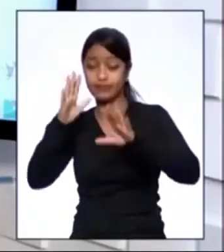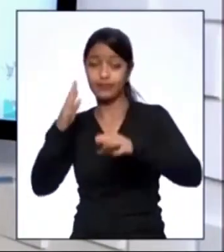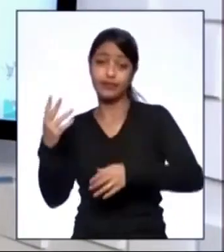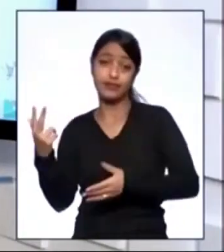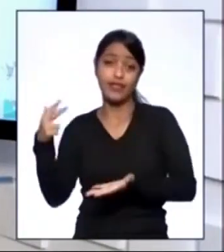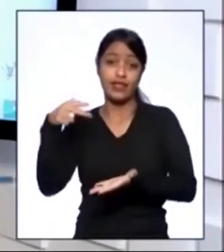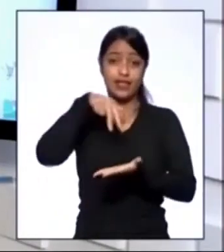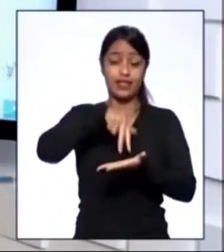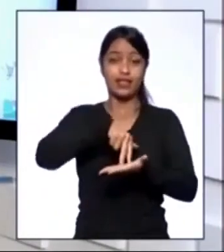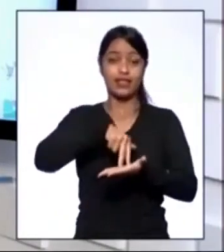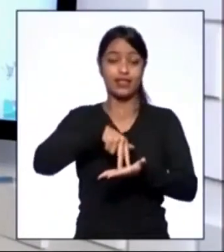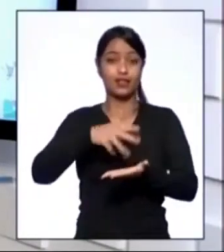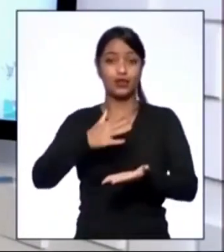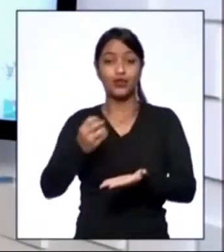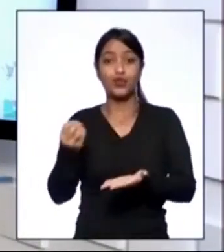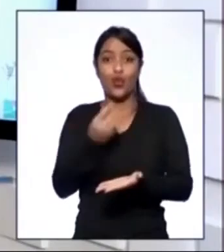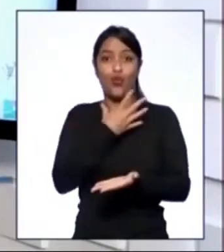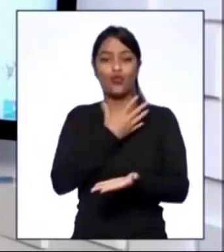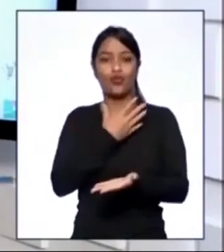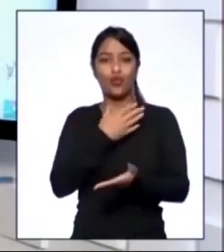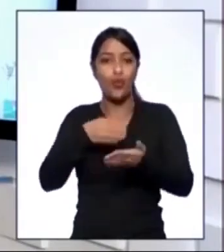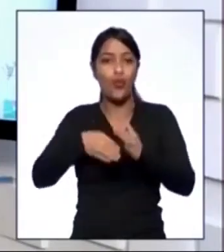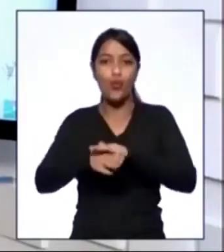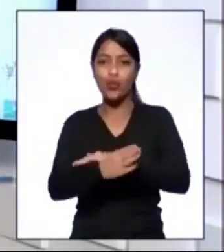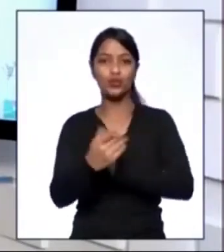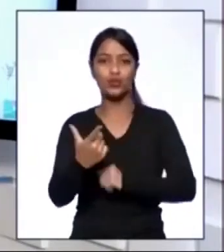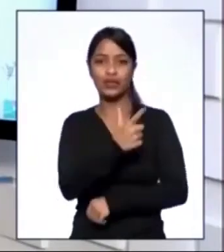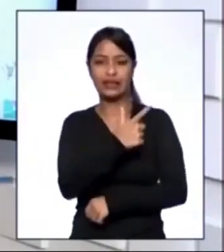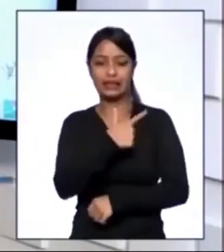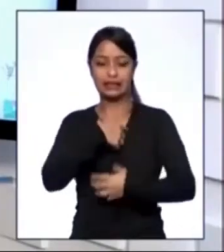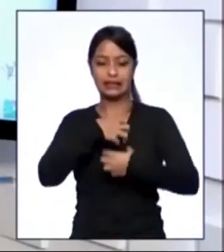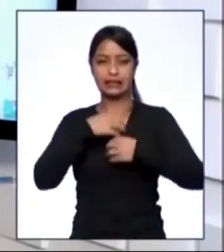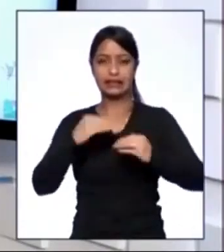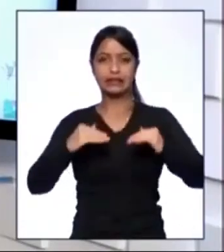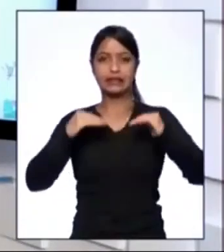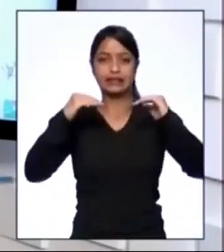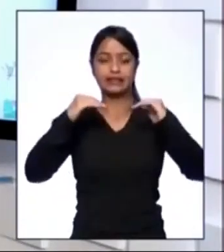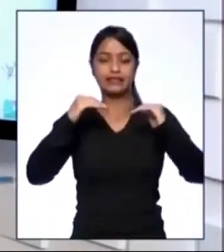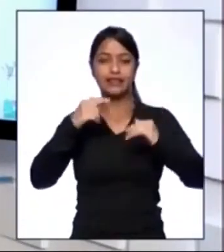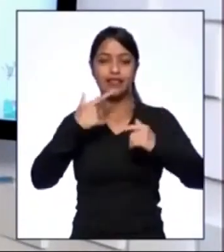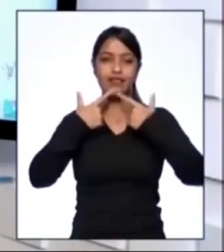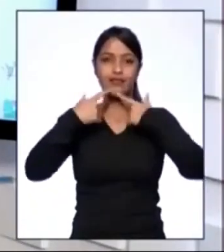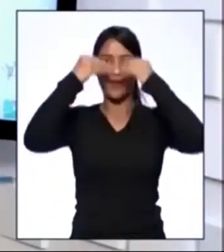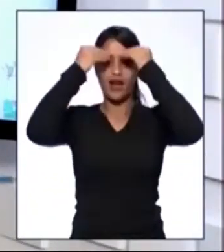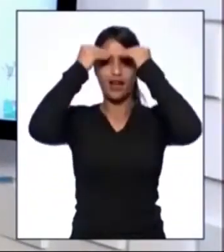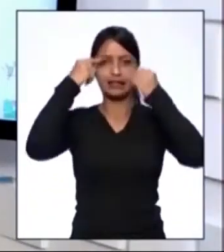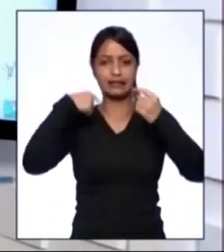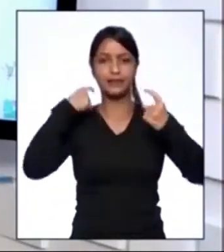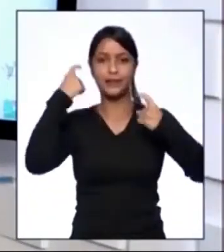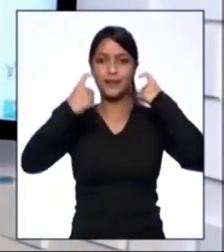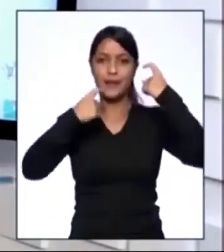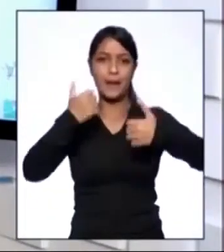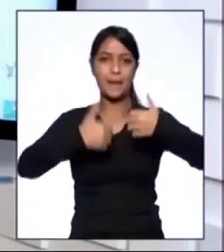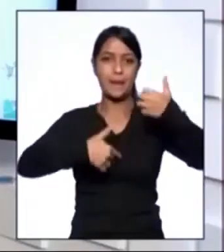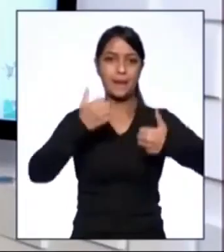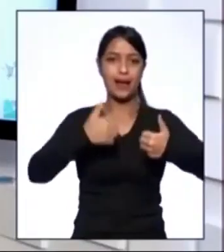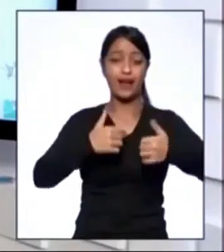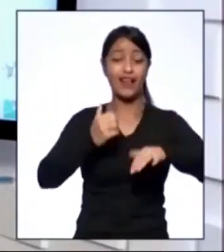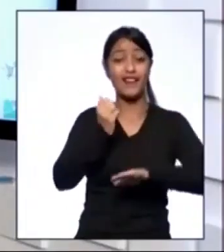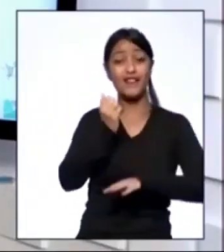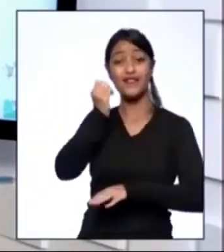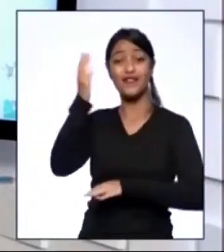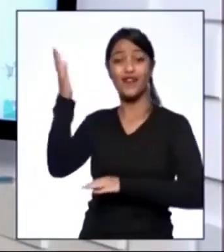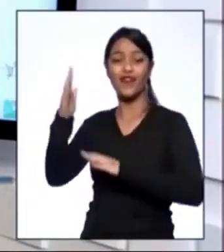a minha preocupação com o nível de linguagem ser diferente do que a minha preocupação quando eu estou lá com os meus